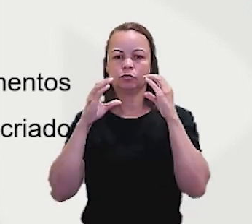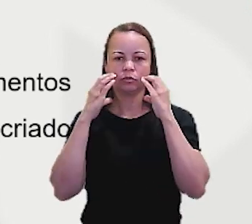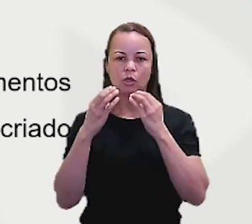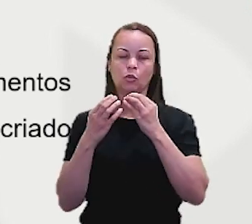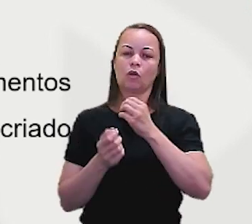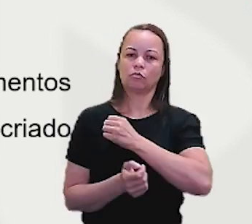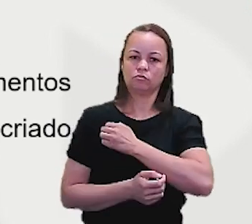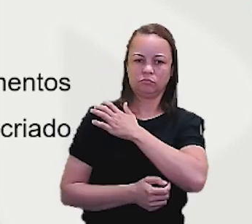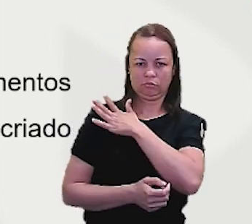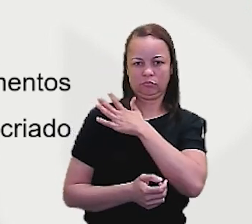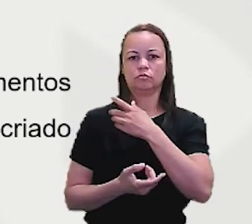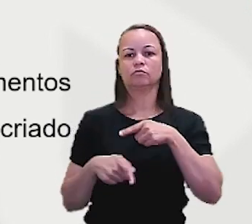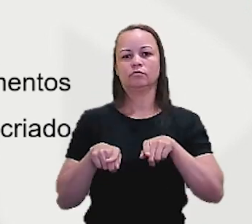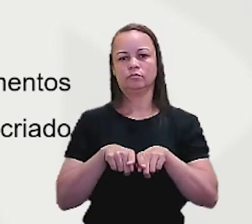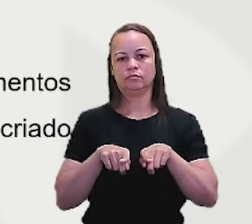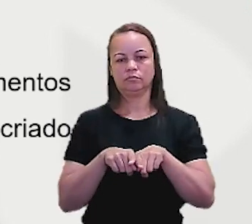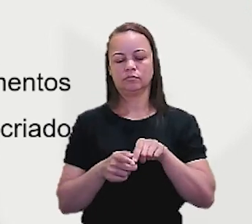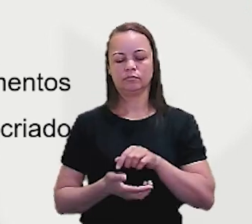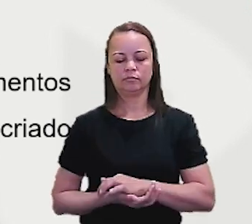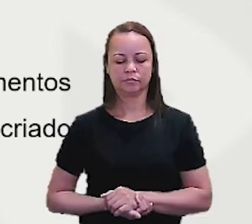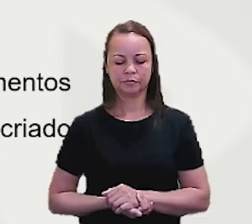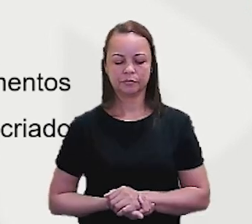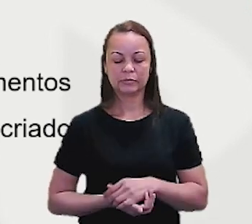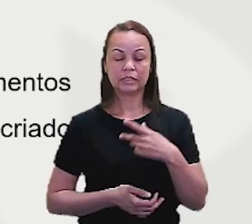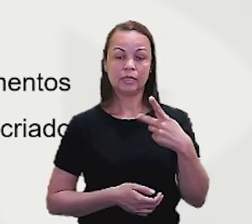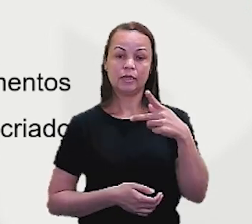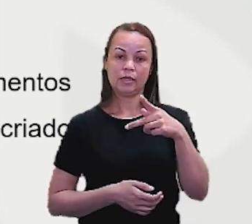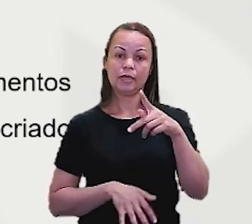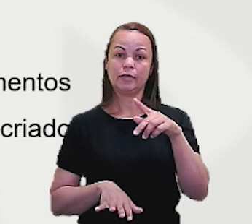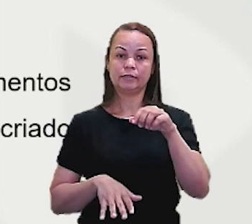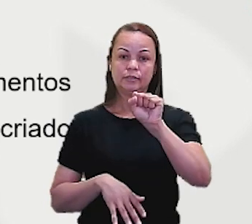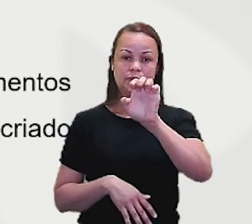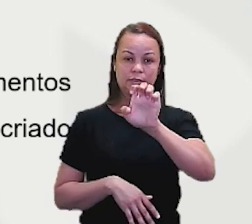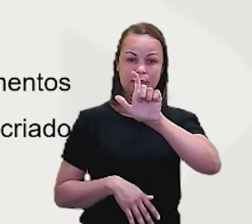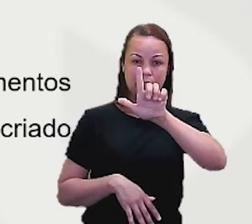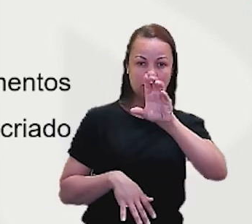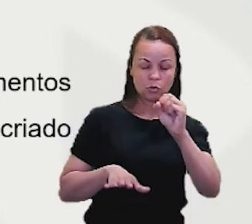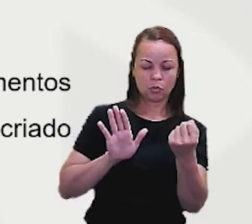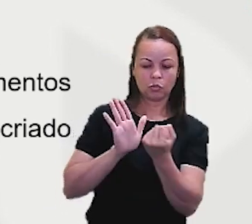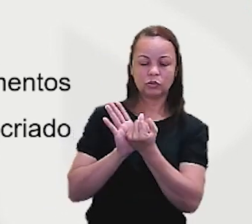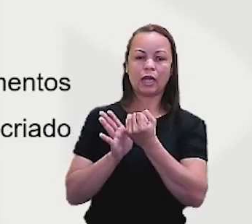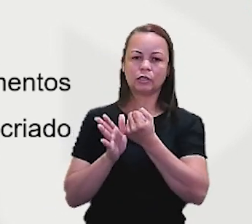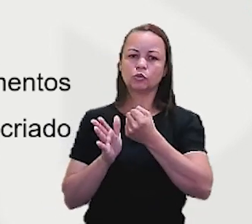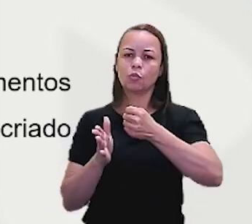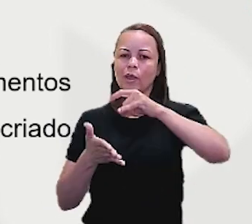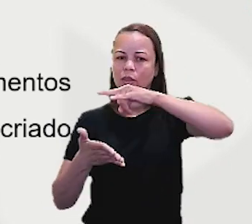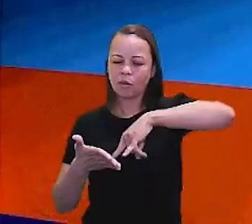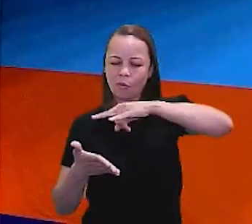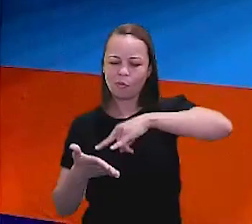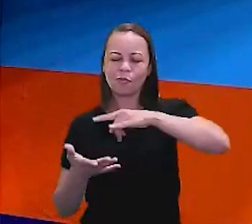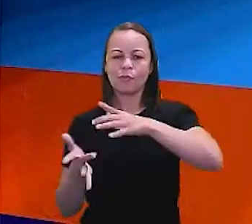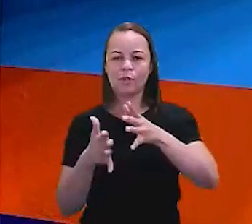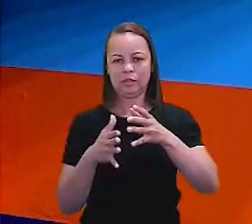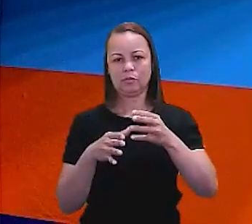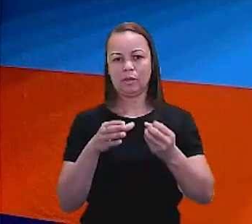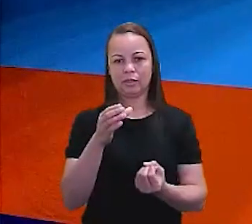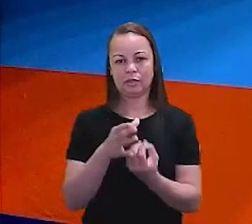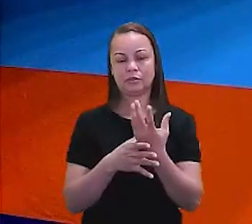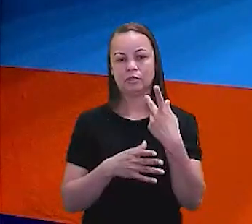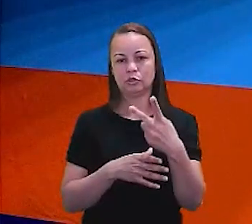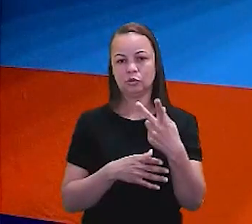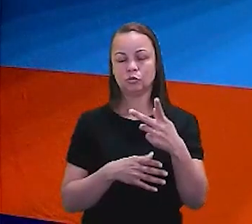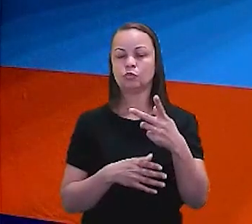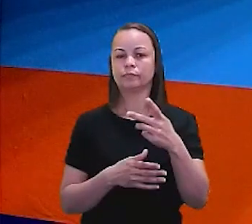da Fonseca. Esse selo nacional é utilizado em documentos para certificar da sua origem. Veja, quando